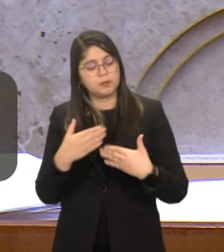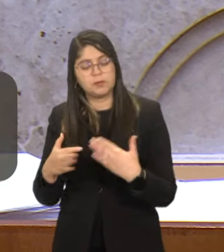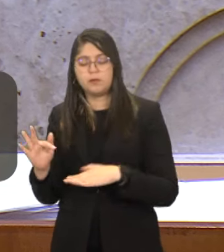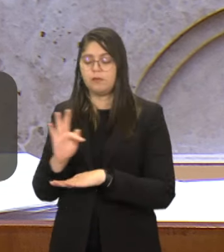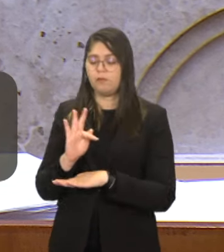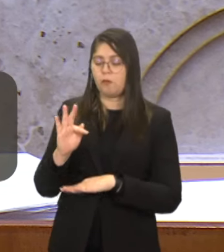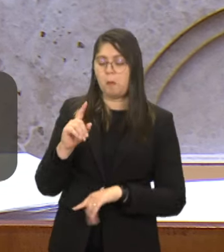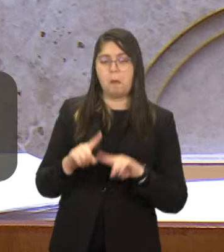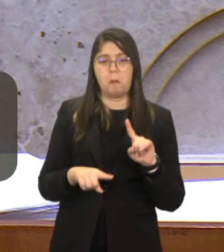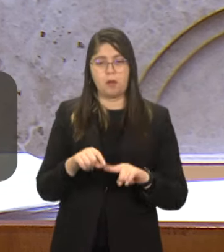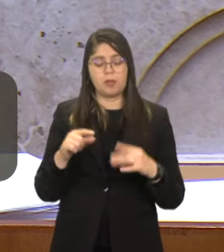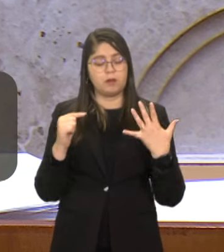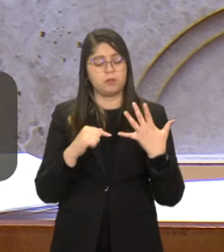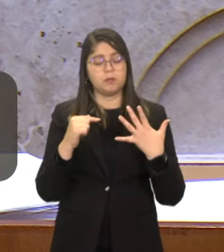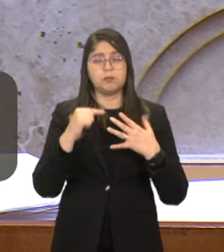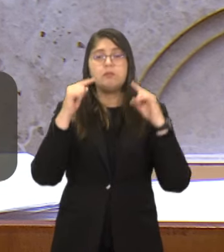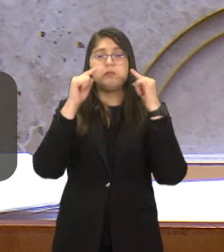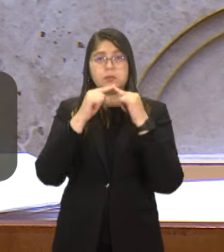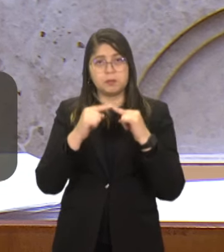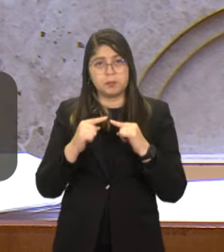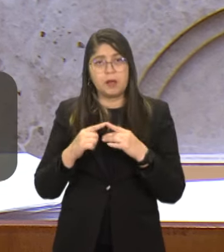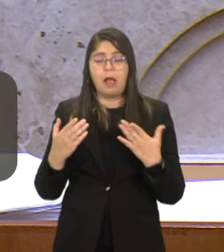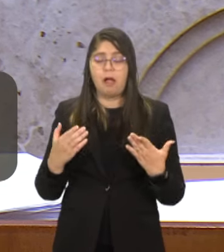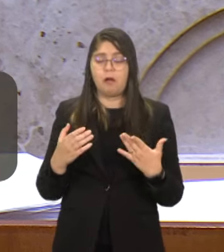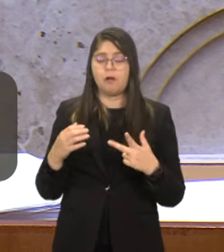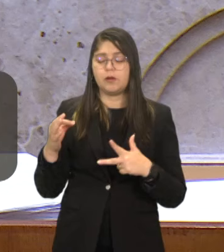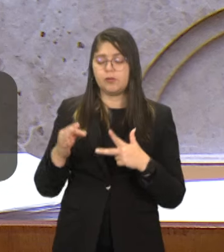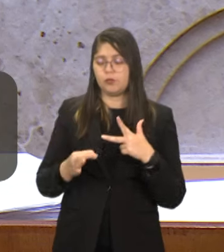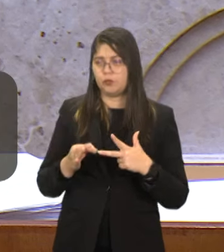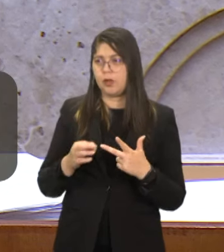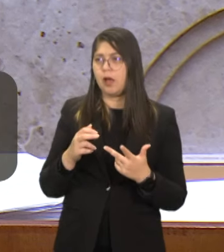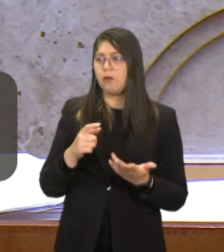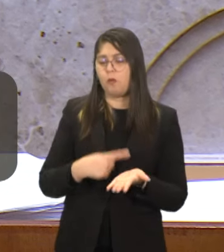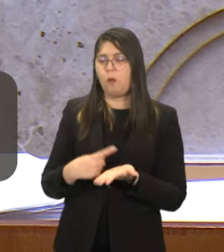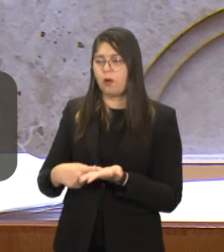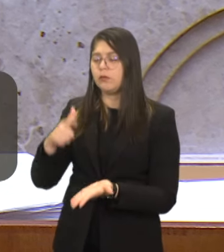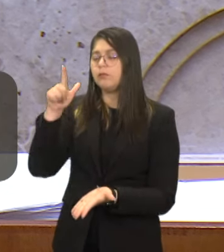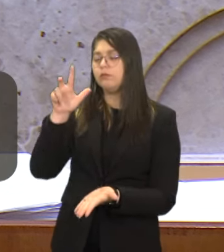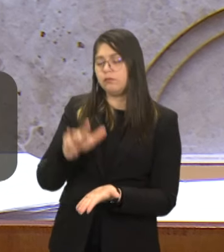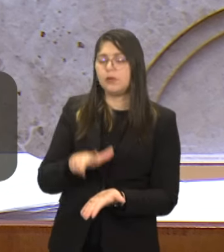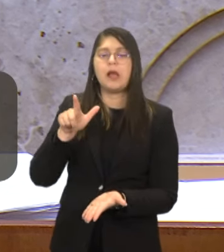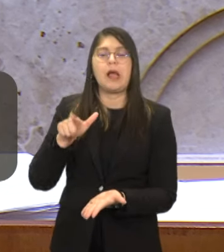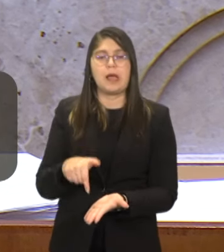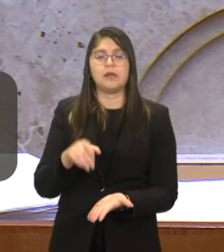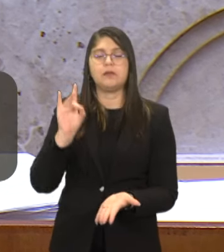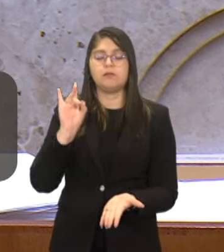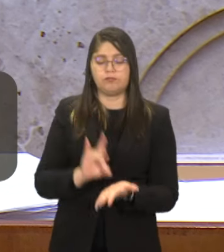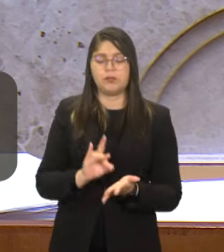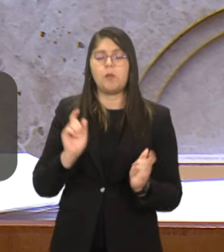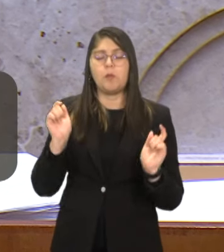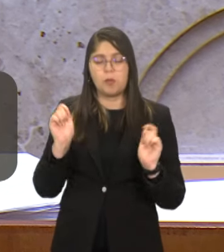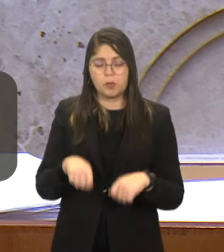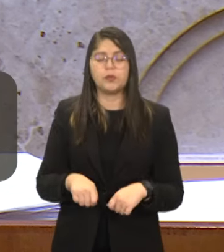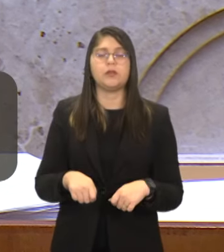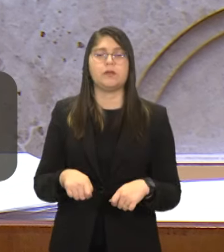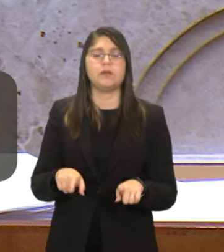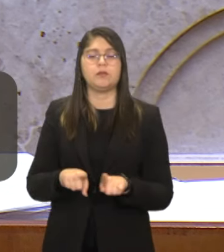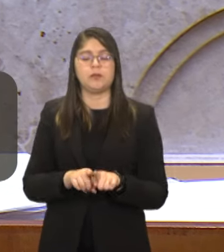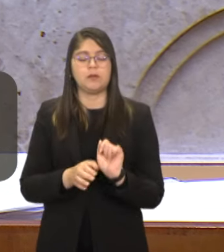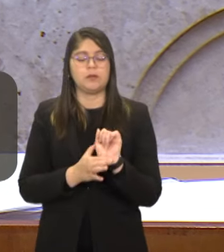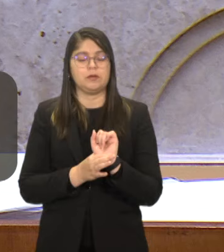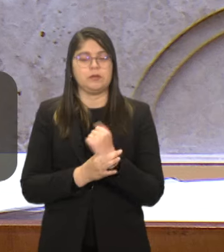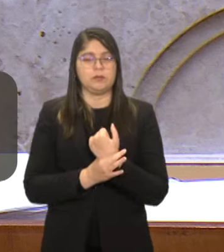material, cabe ao Poder Judiciário homologar o acordo, conferindo-lhe eficácia executiva e assegurando